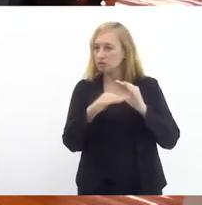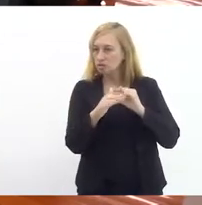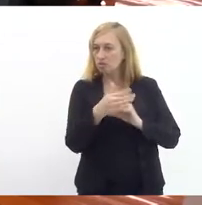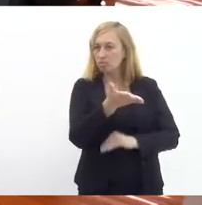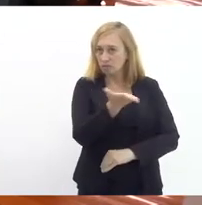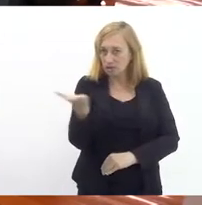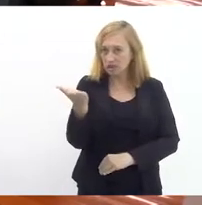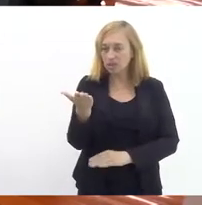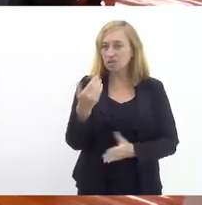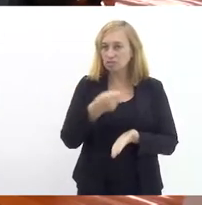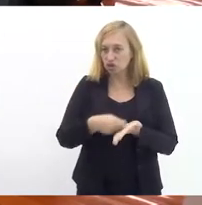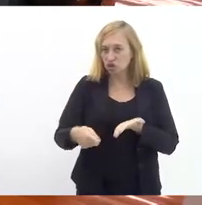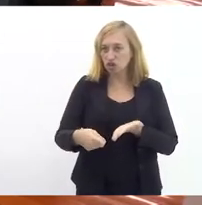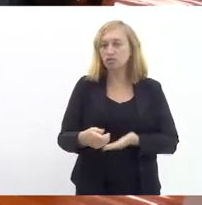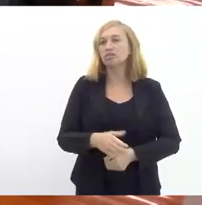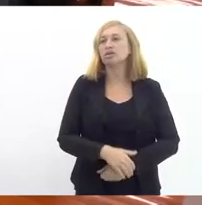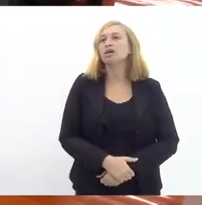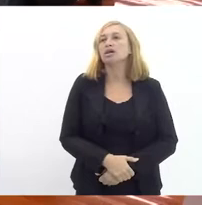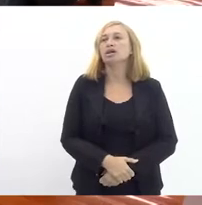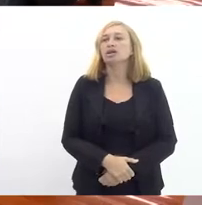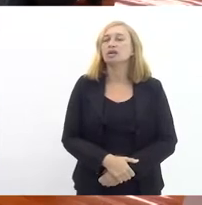escrito. Não.